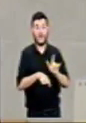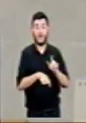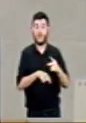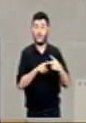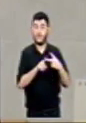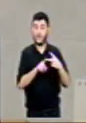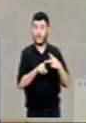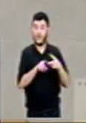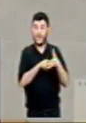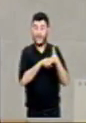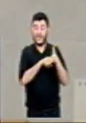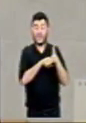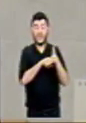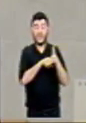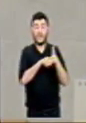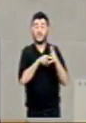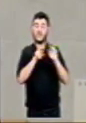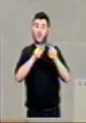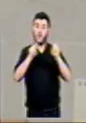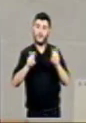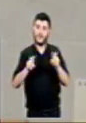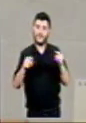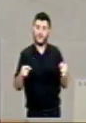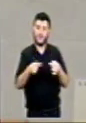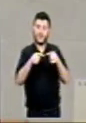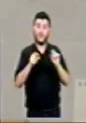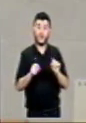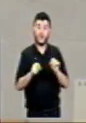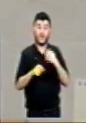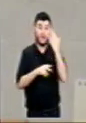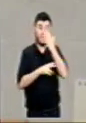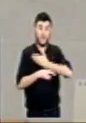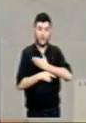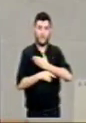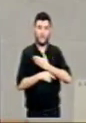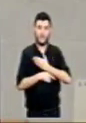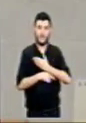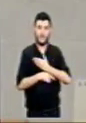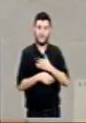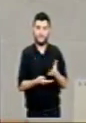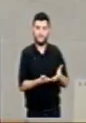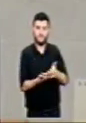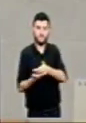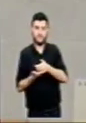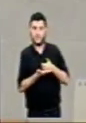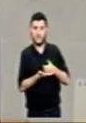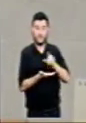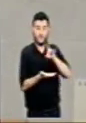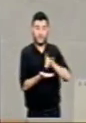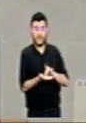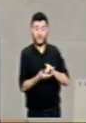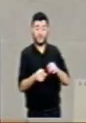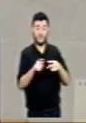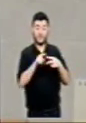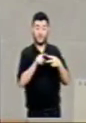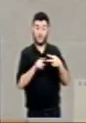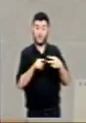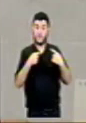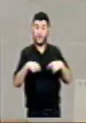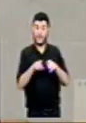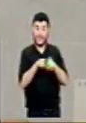prova colhida. Então, esses 2 elementos que deveriam estar sendo examinados